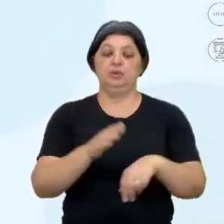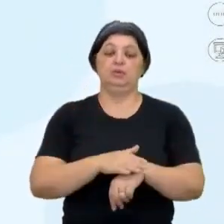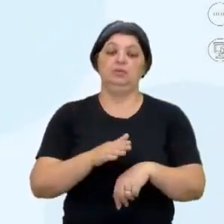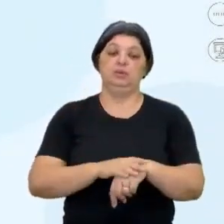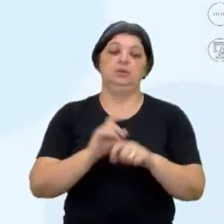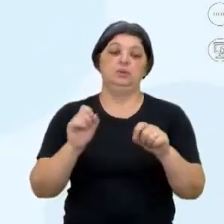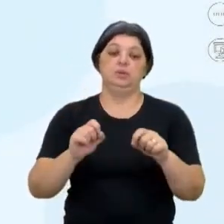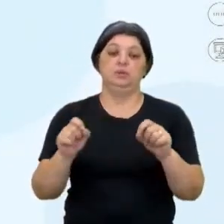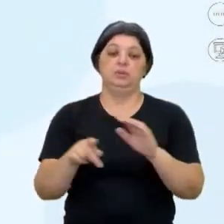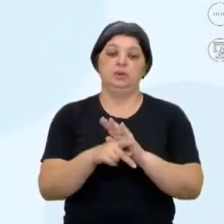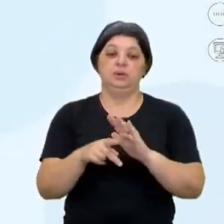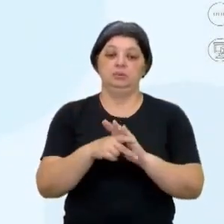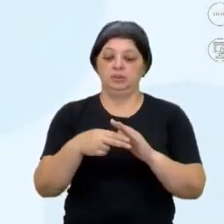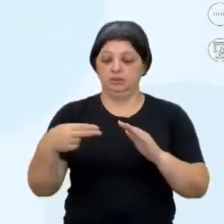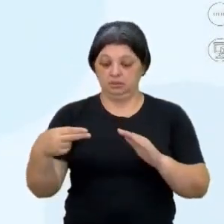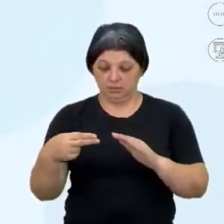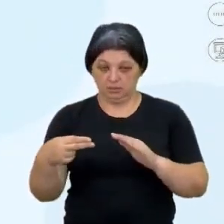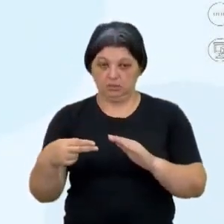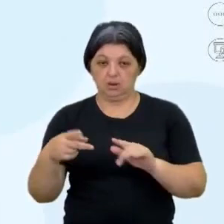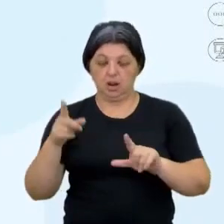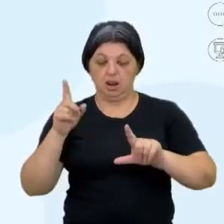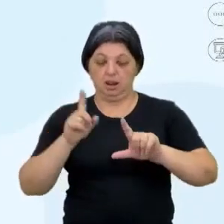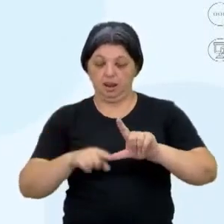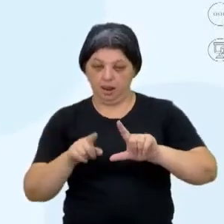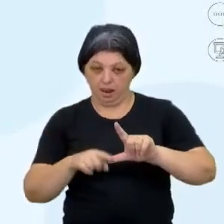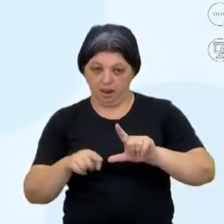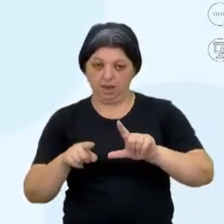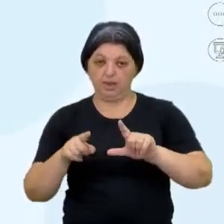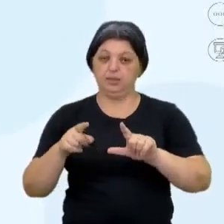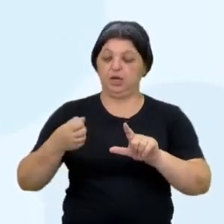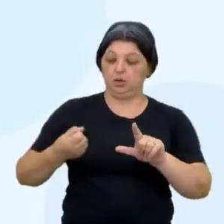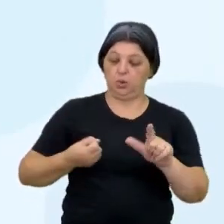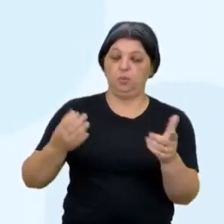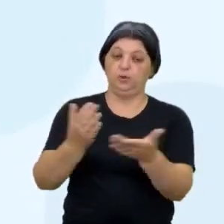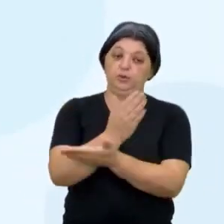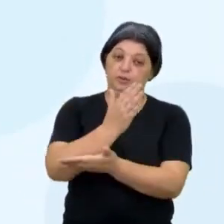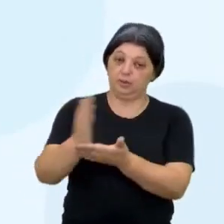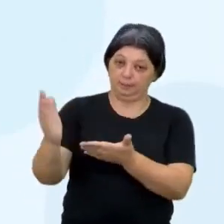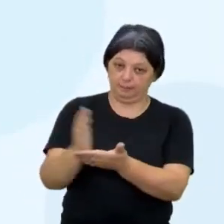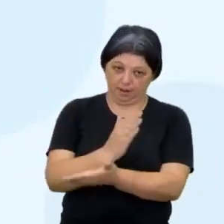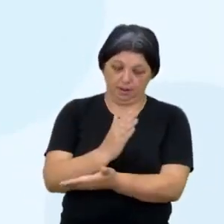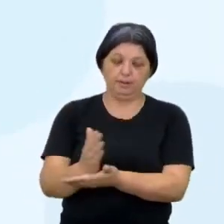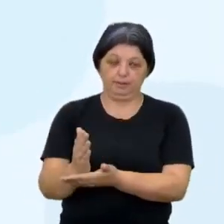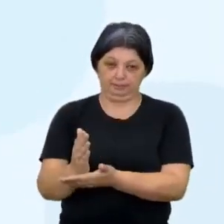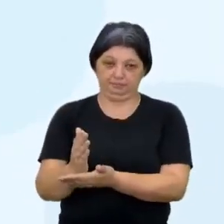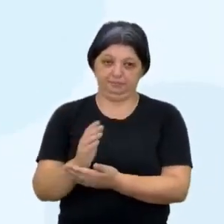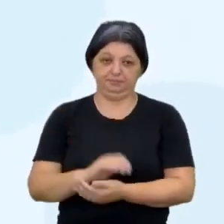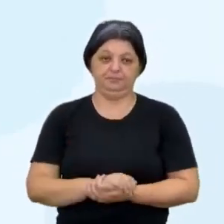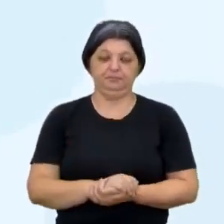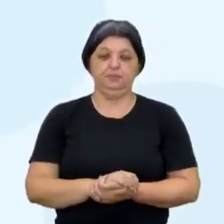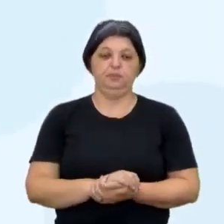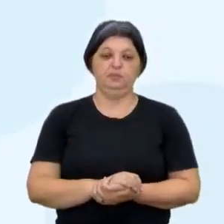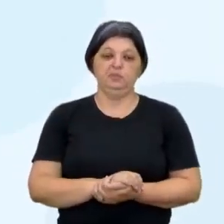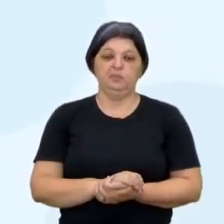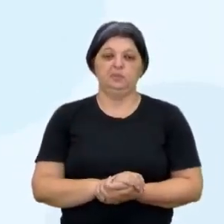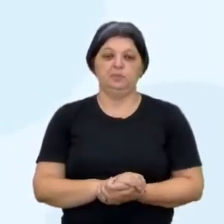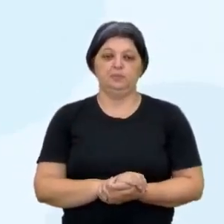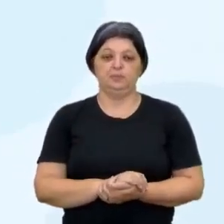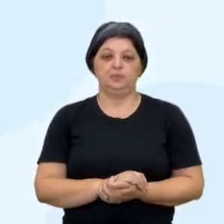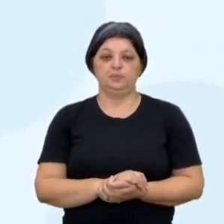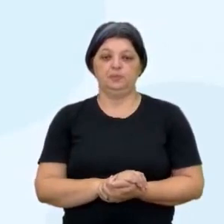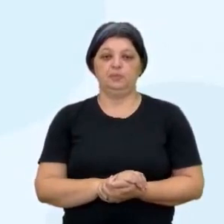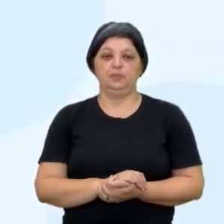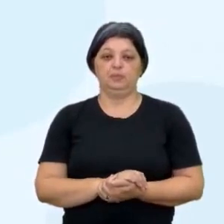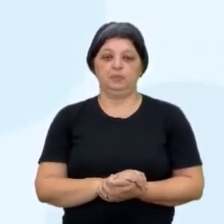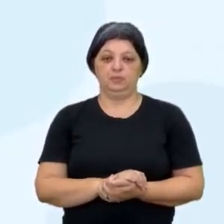de igual, quem tem letra de um lado, quem não tem para o outro, ó. Eu vou passar o mais 5 para o outro lado e vou passar